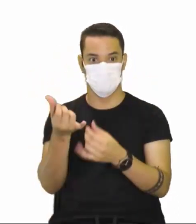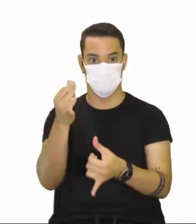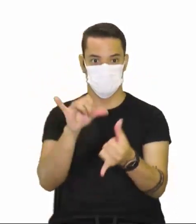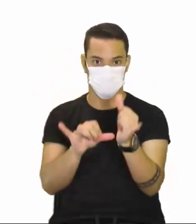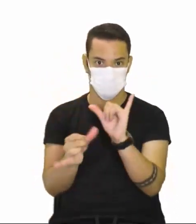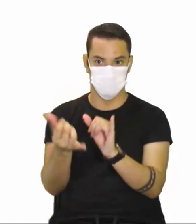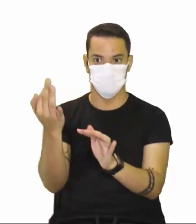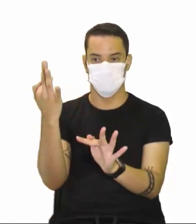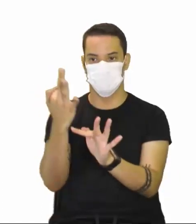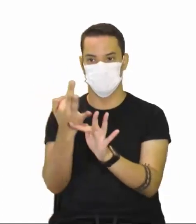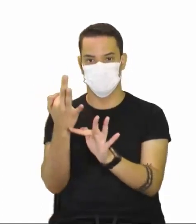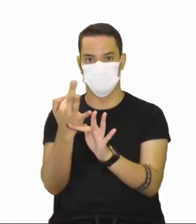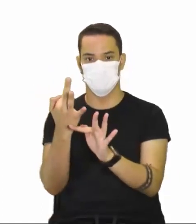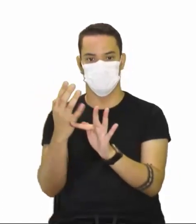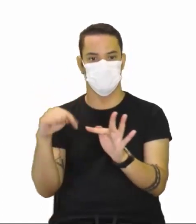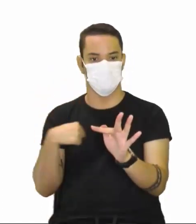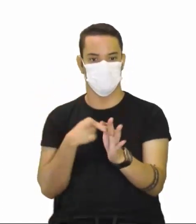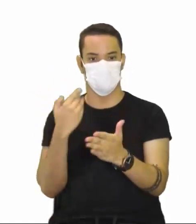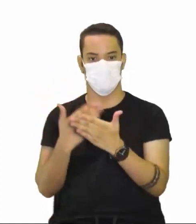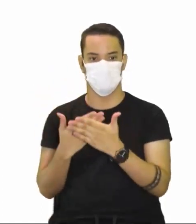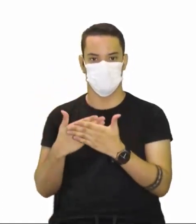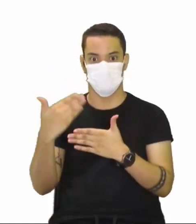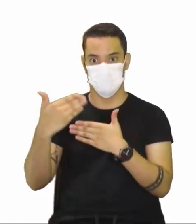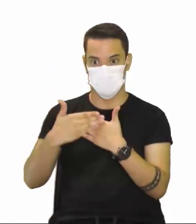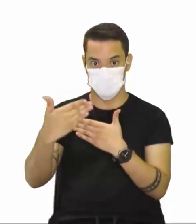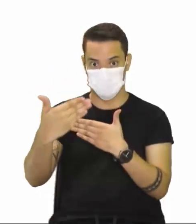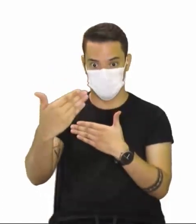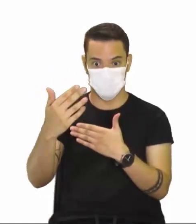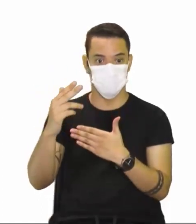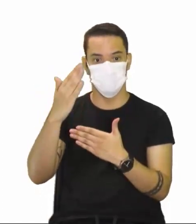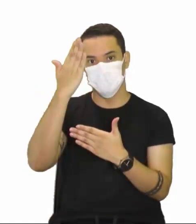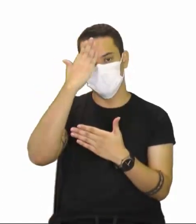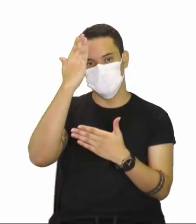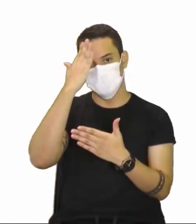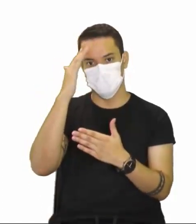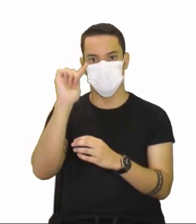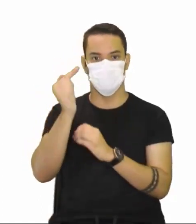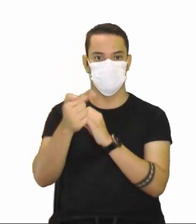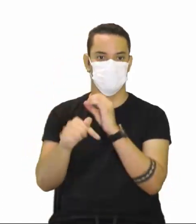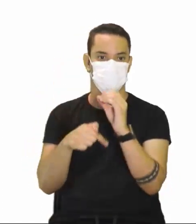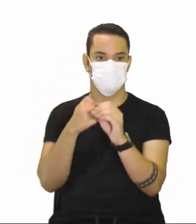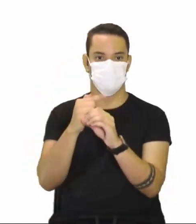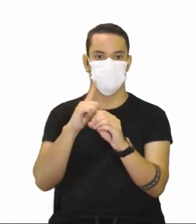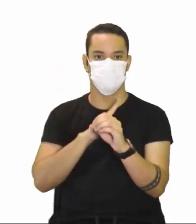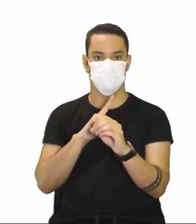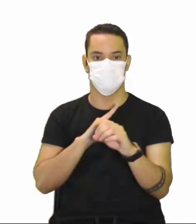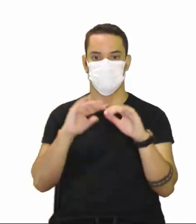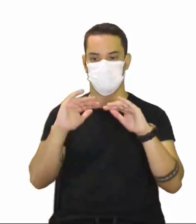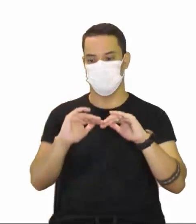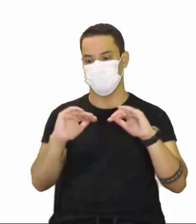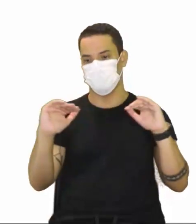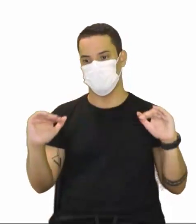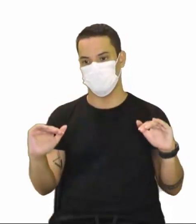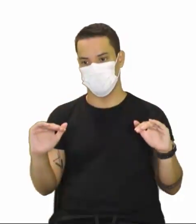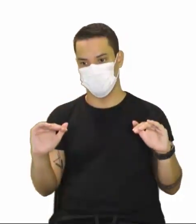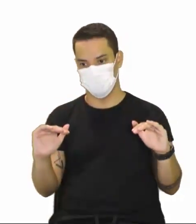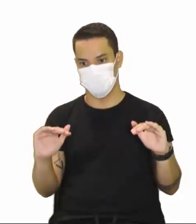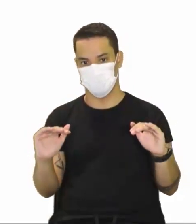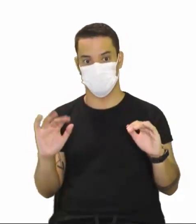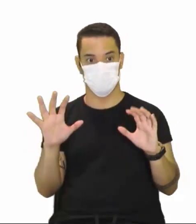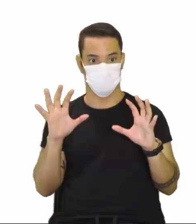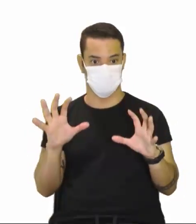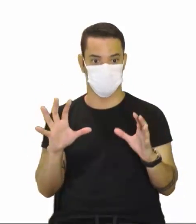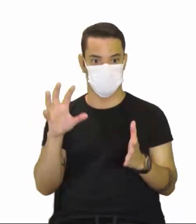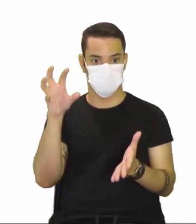e físicos que estudaremos, considera o átomo dividido em 2 regiões, sendo